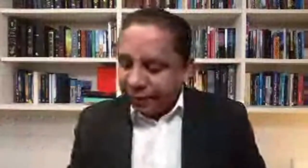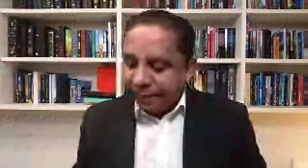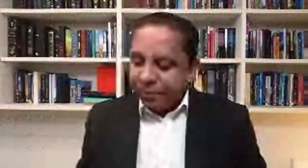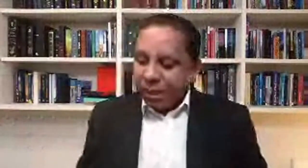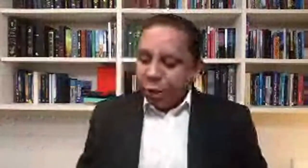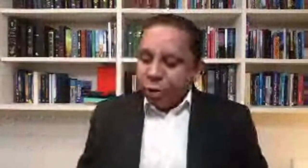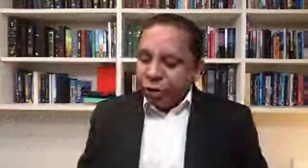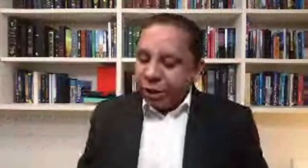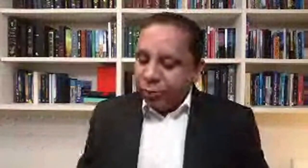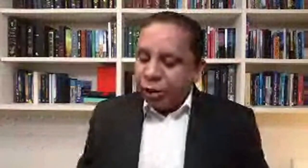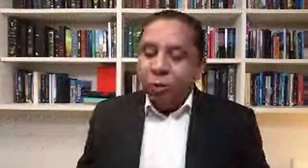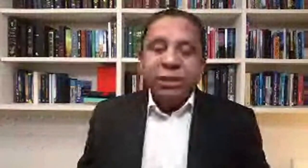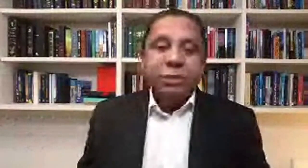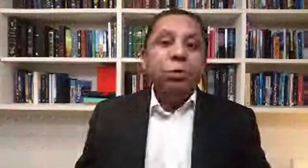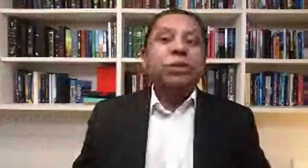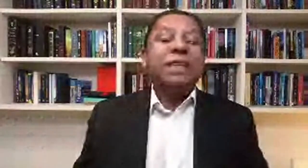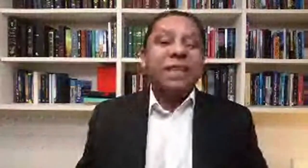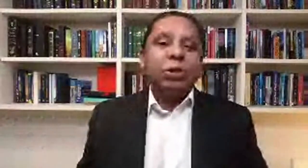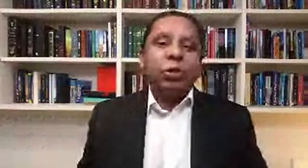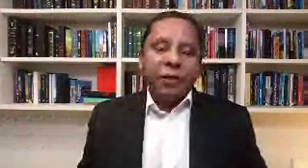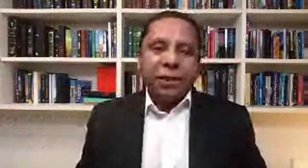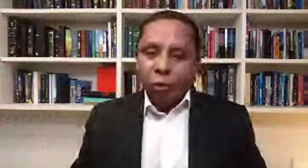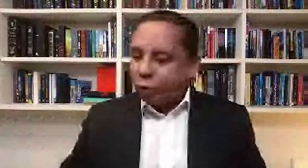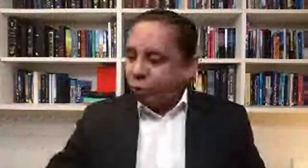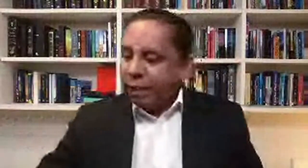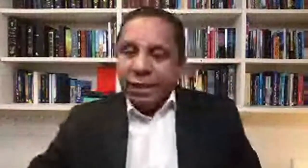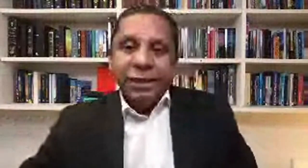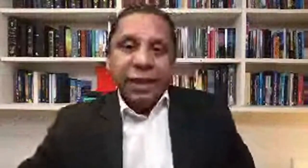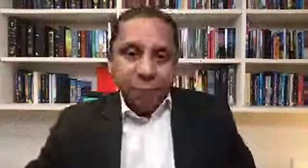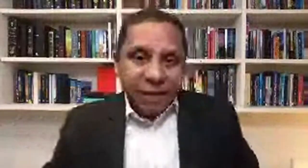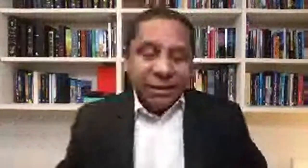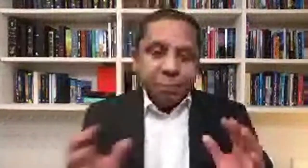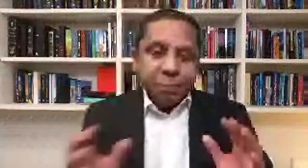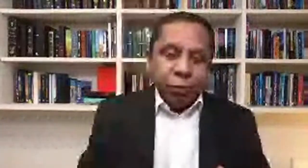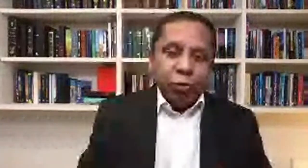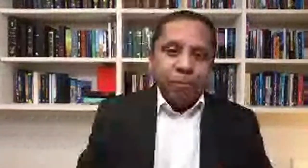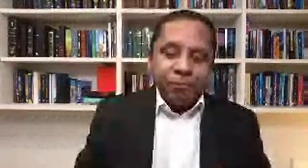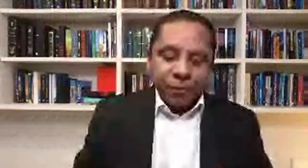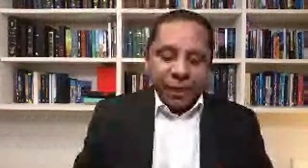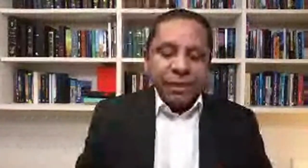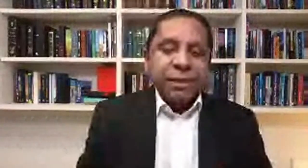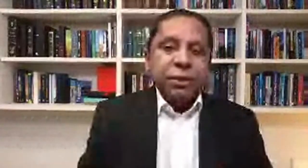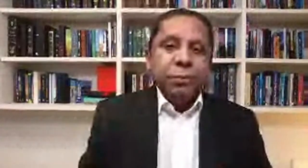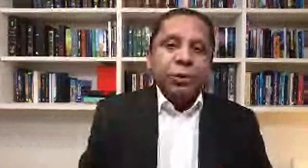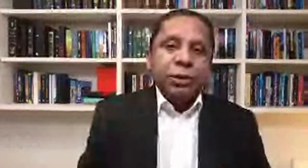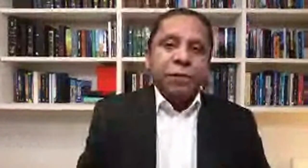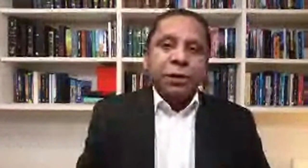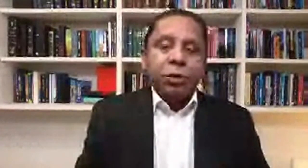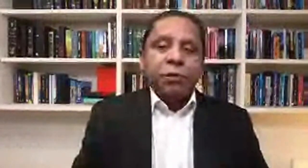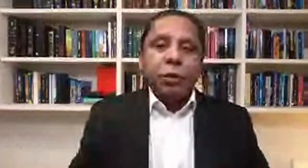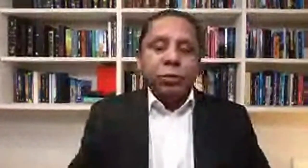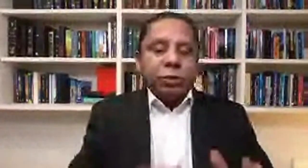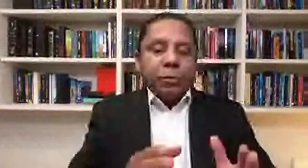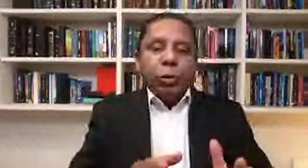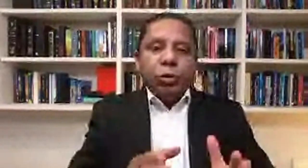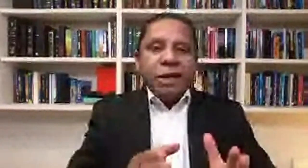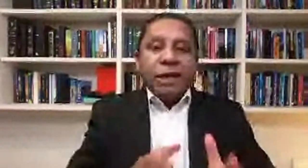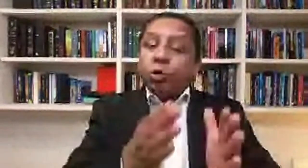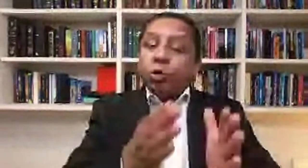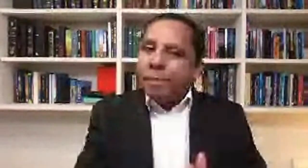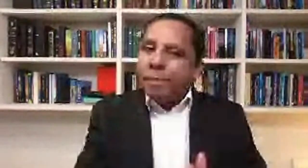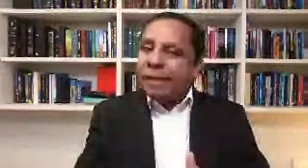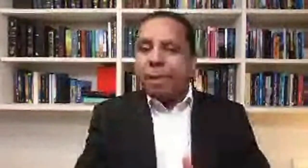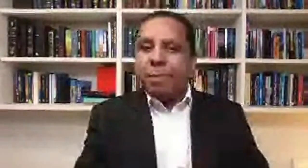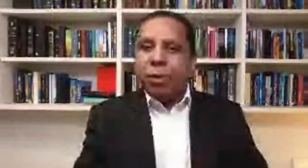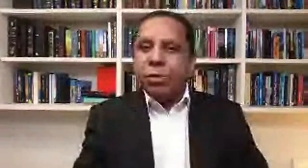podemos ver aqui. E quando chegamos ao ano de 1798, que termina esse período, esse ano de 1798 foi quando terminou